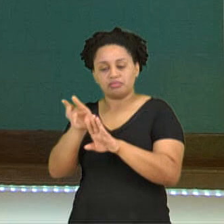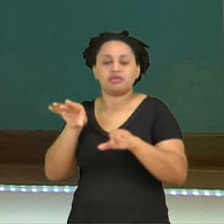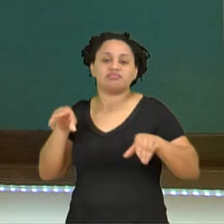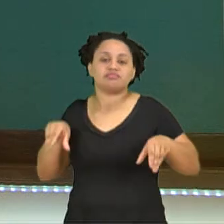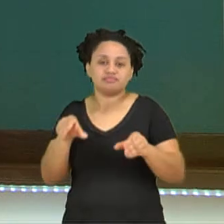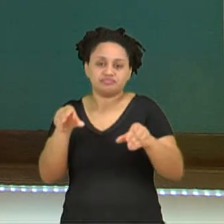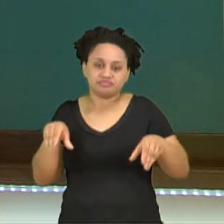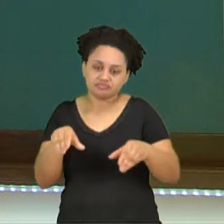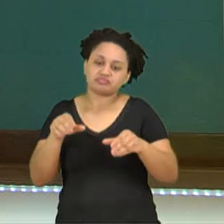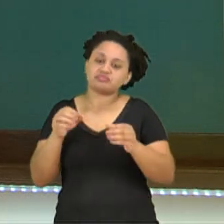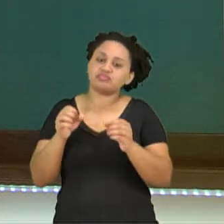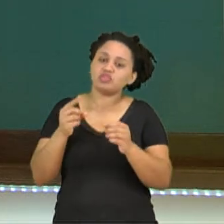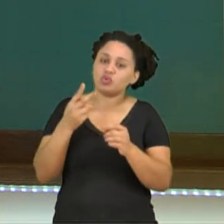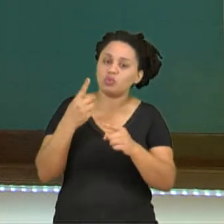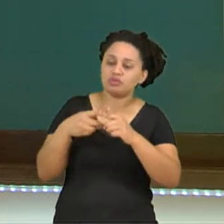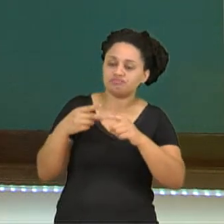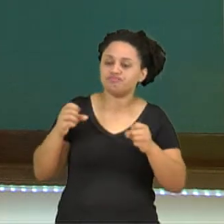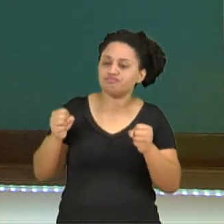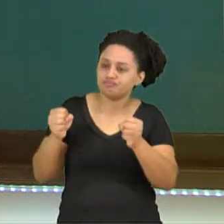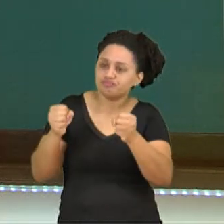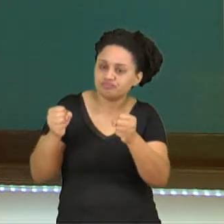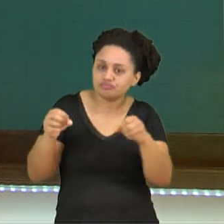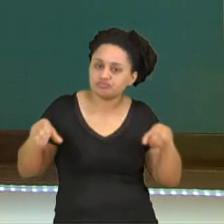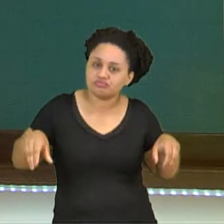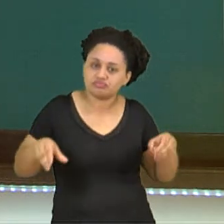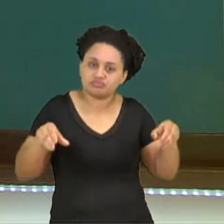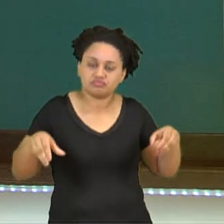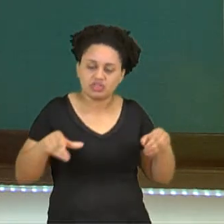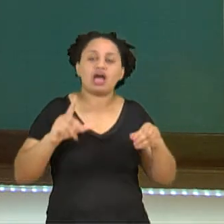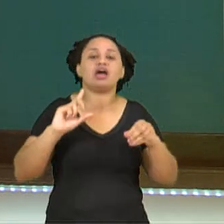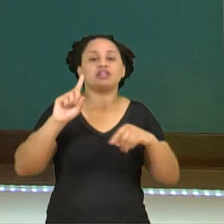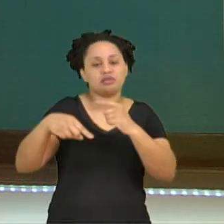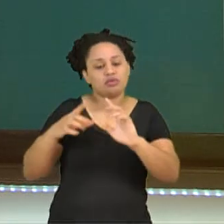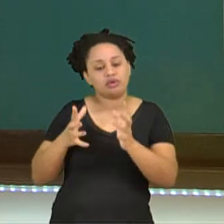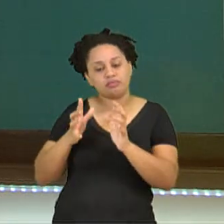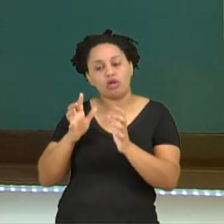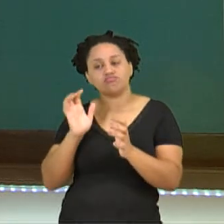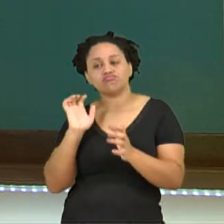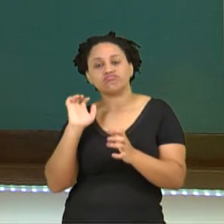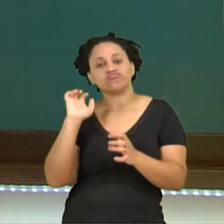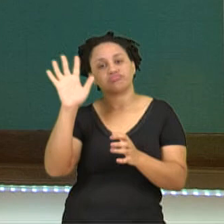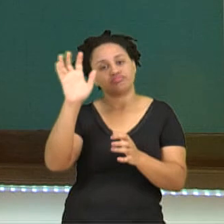de roda. Vai empurrar duas vezes e depois vai passar essa bola. Ok, pessoal?